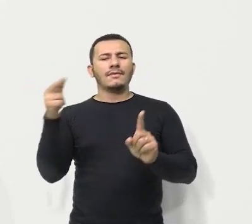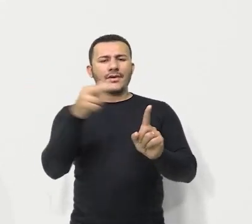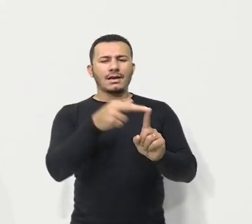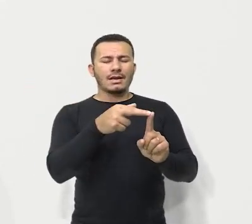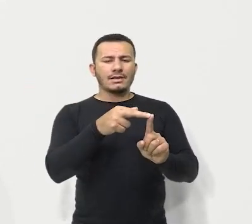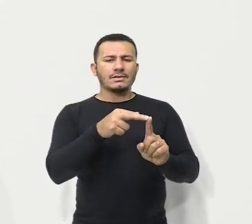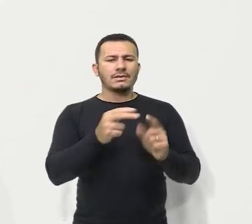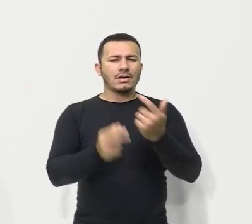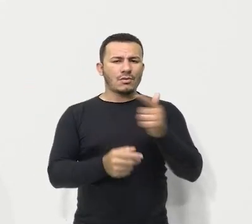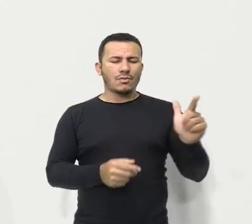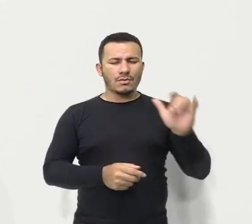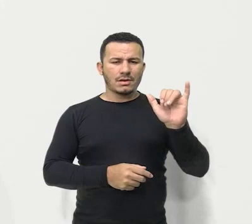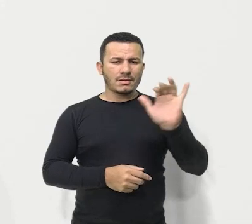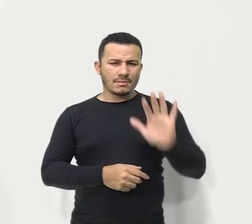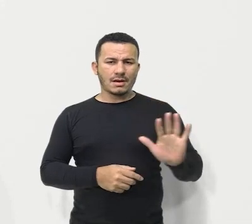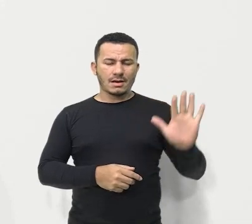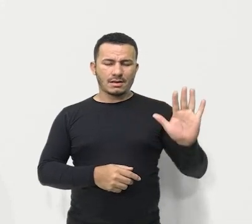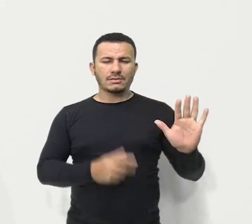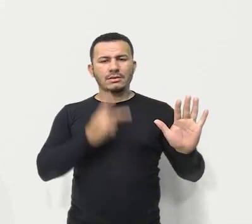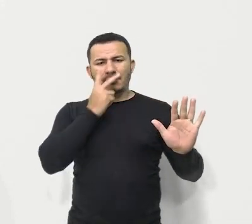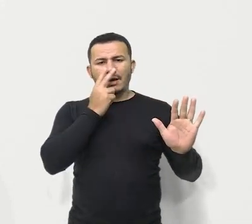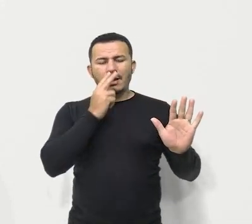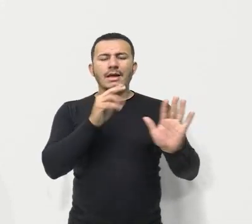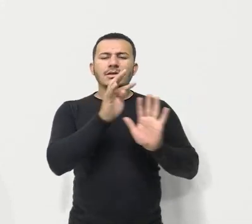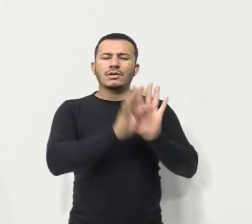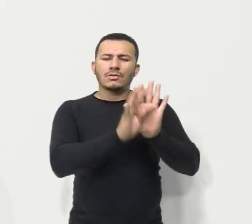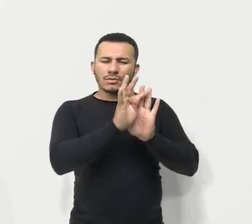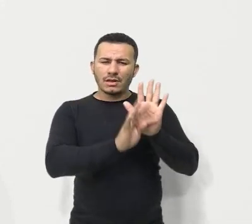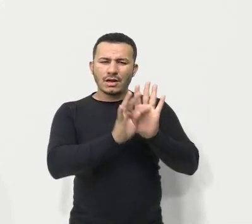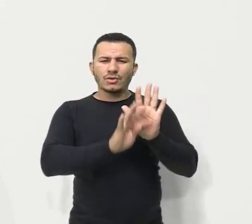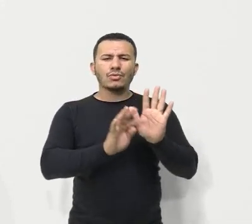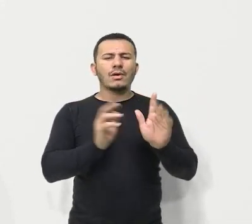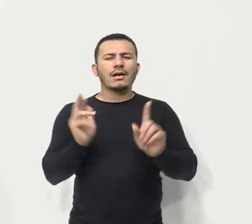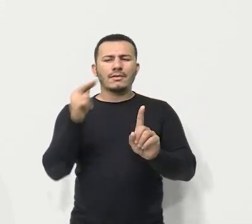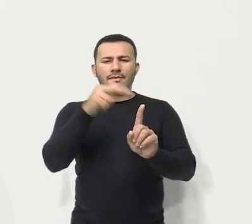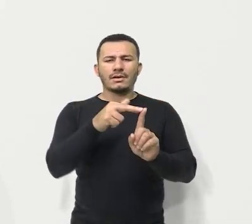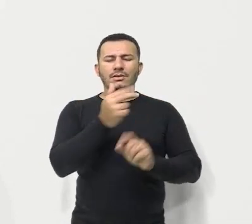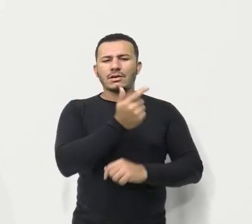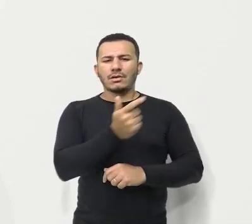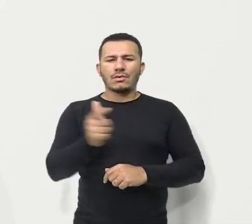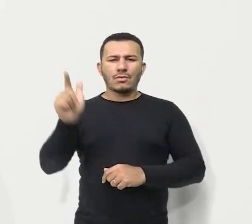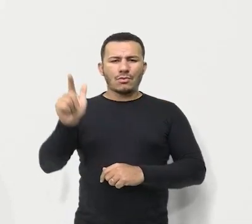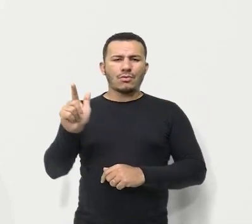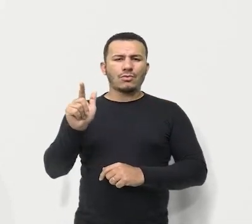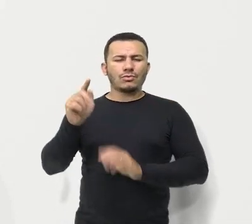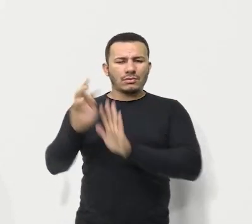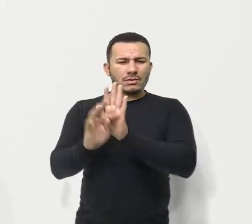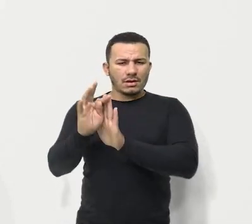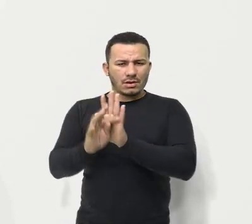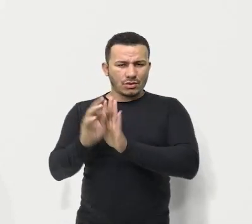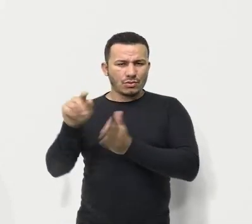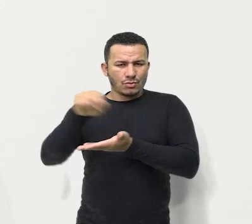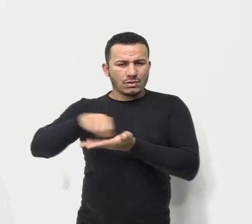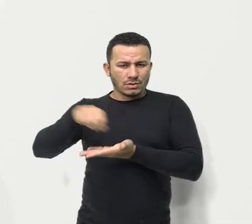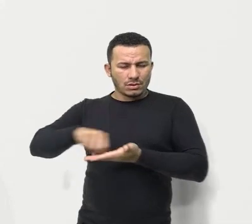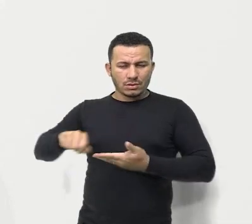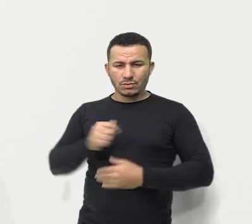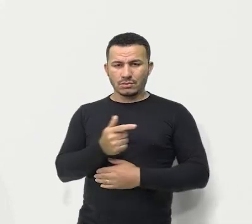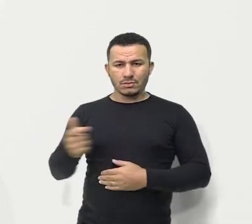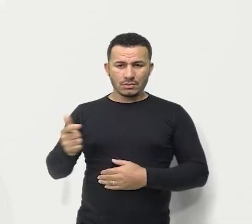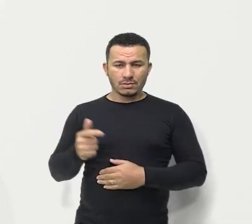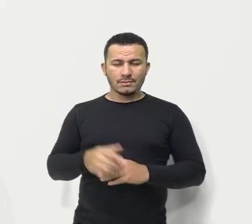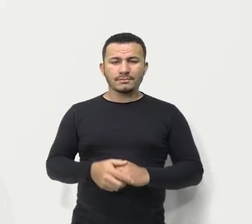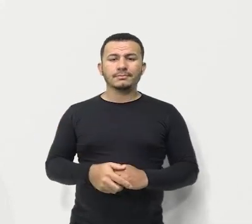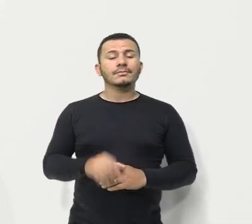referência a outra imagem. É como se um texto escrito não dissesse referência ao outro texto escrito. Mas,